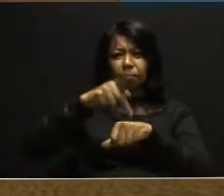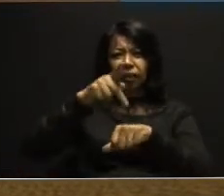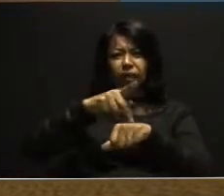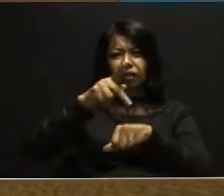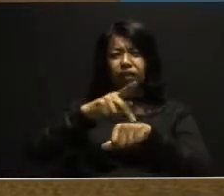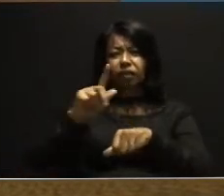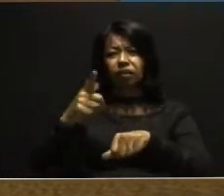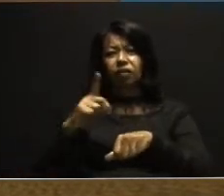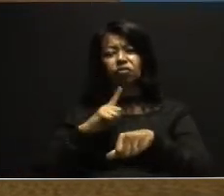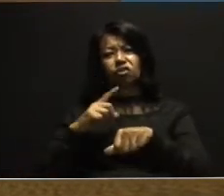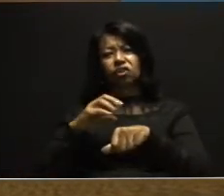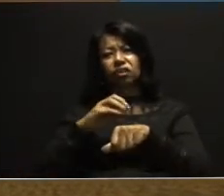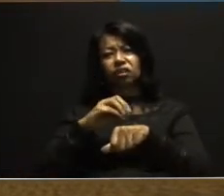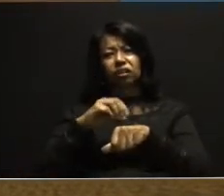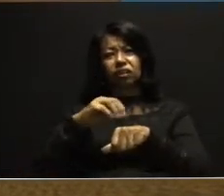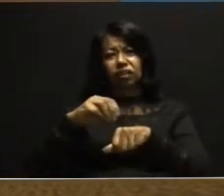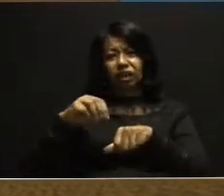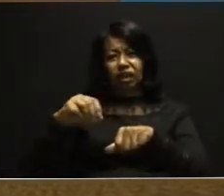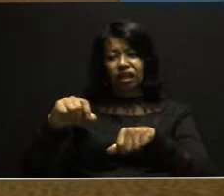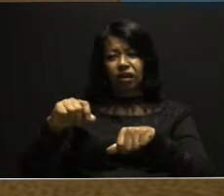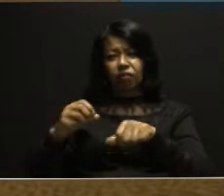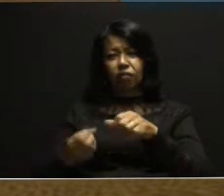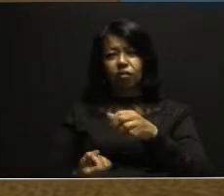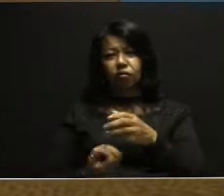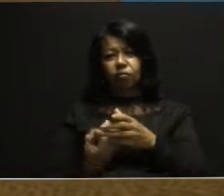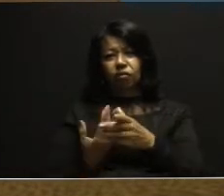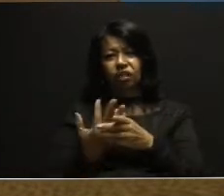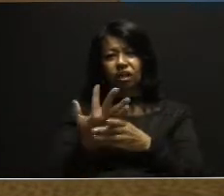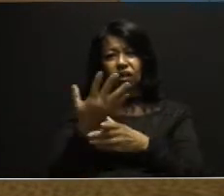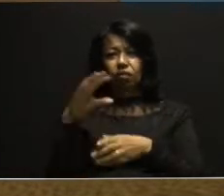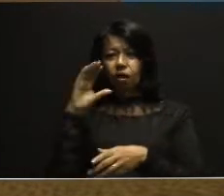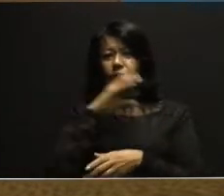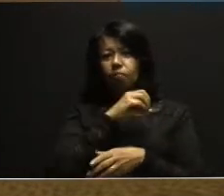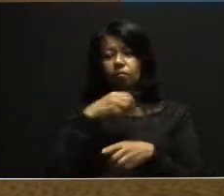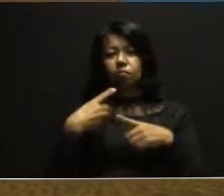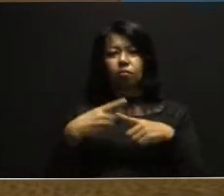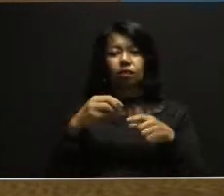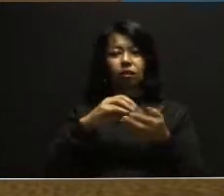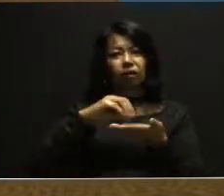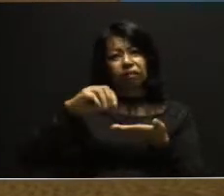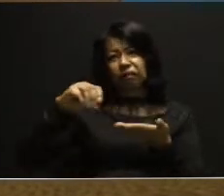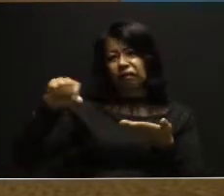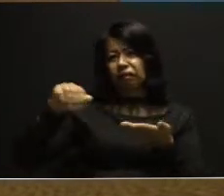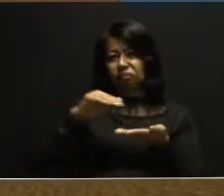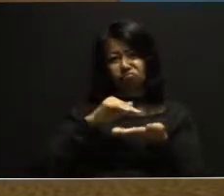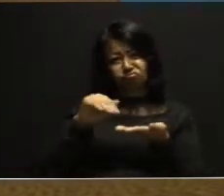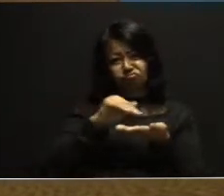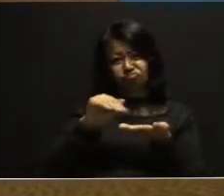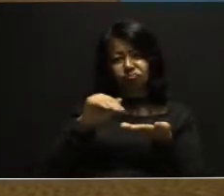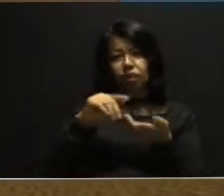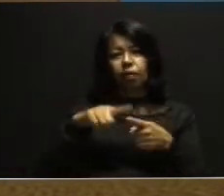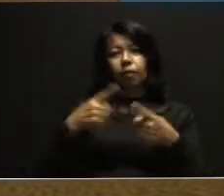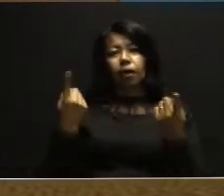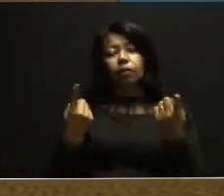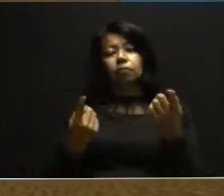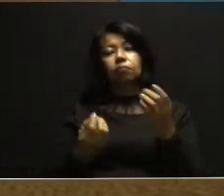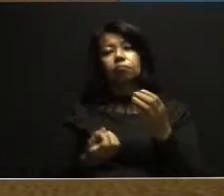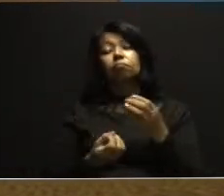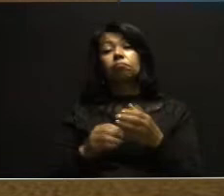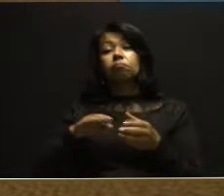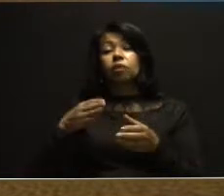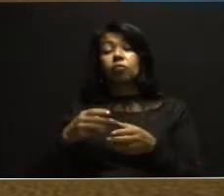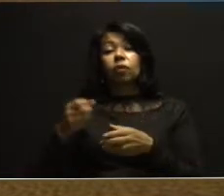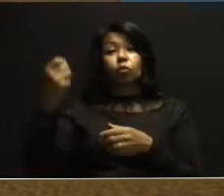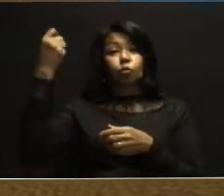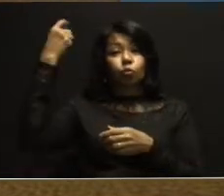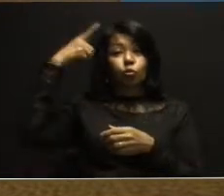não havia muita terra. Brotaram logo porque a terra não era profunda, mas quando saiu o